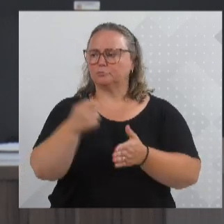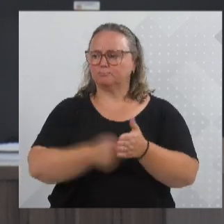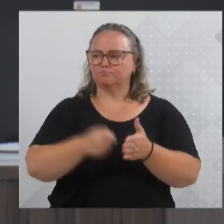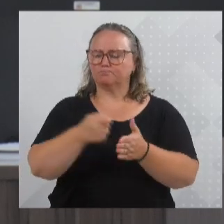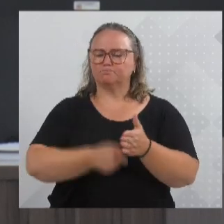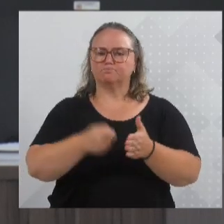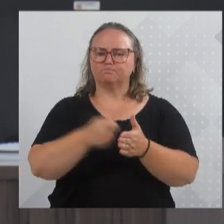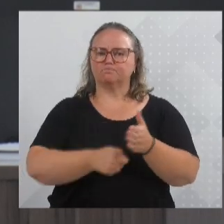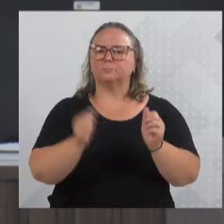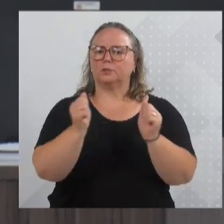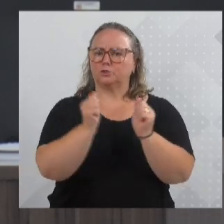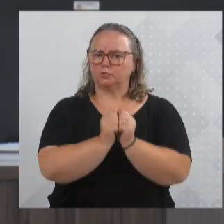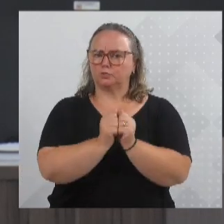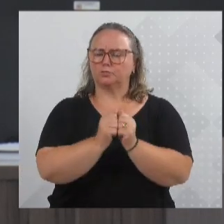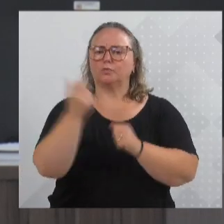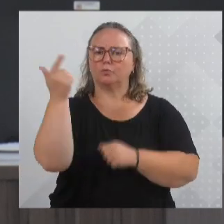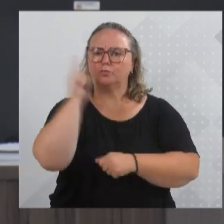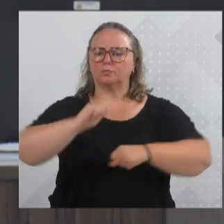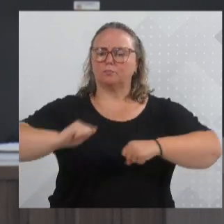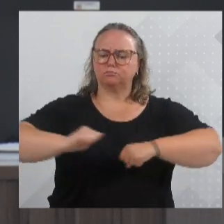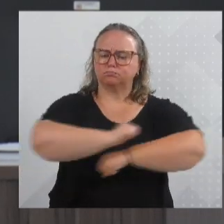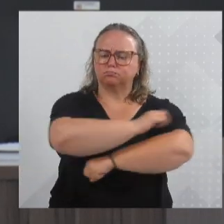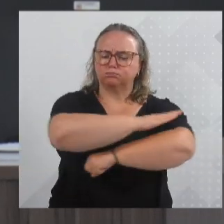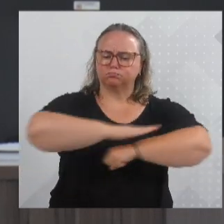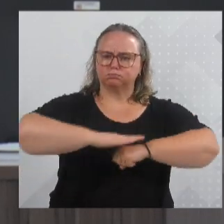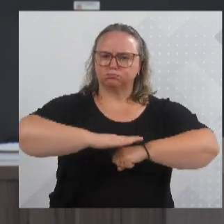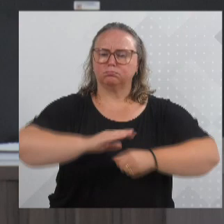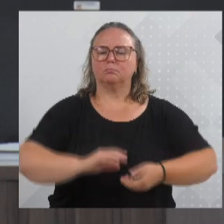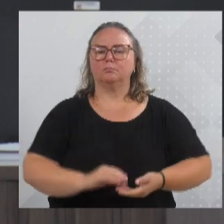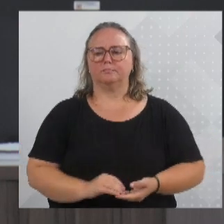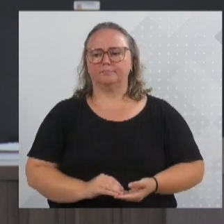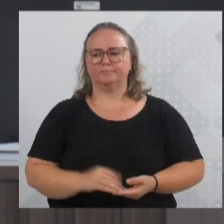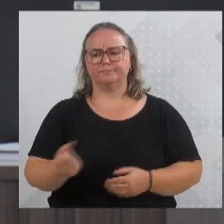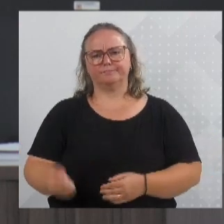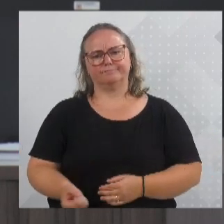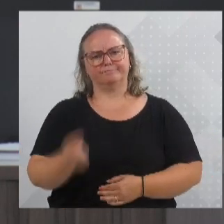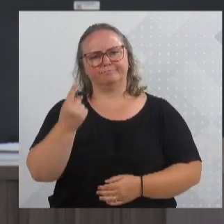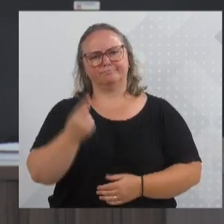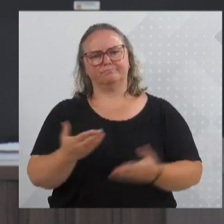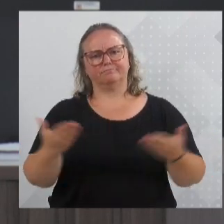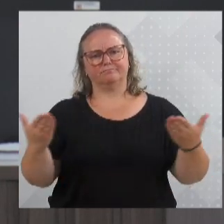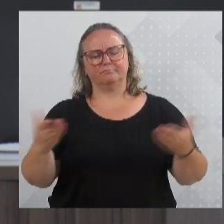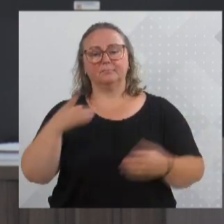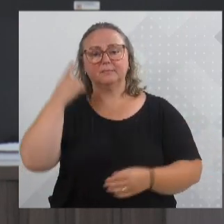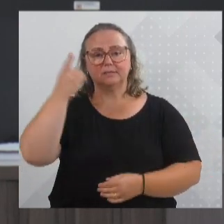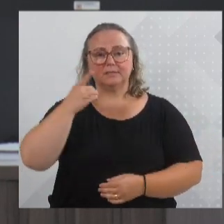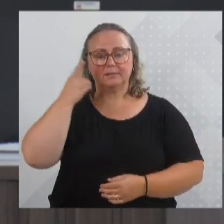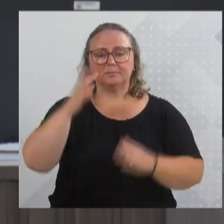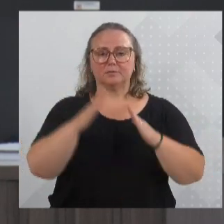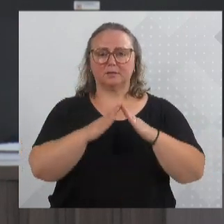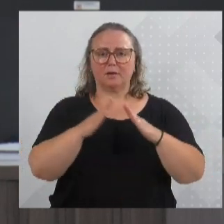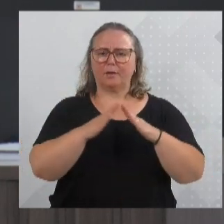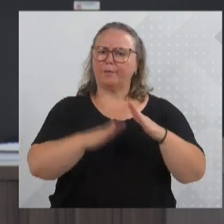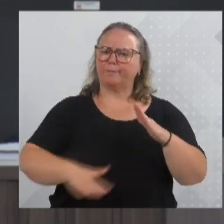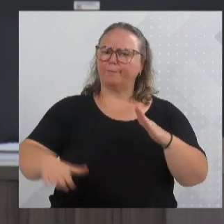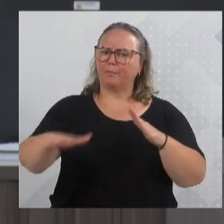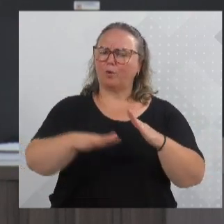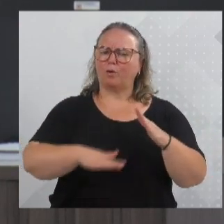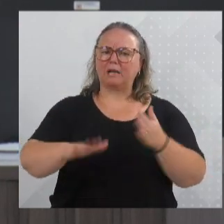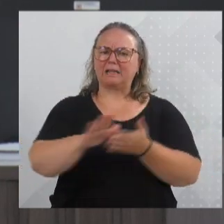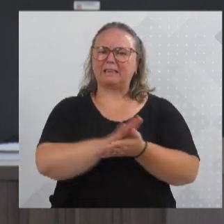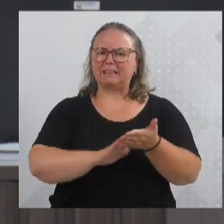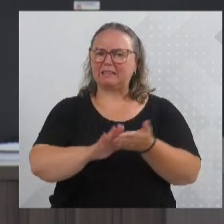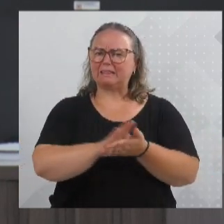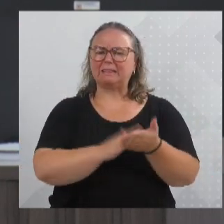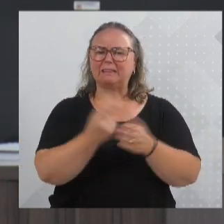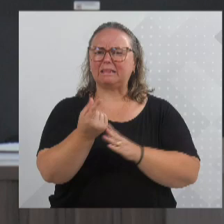esse recapeamento. Estranho, vereador Juvino, muito estranho que deputados que moram naquela região não botaram nenhuma emenda parlamentar